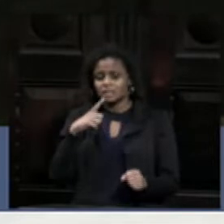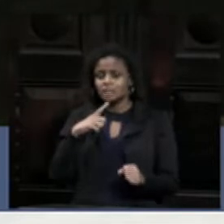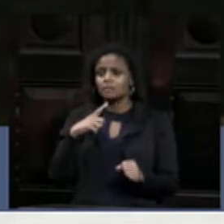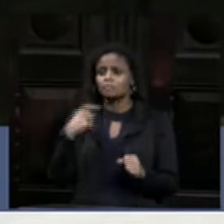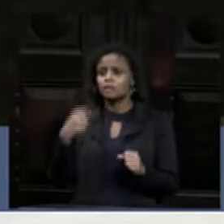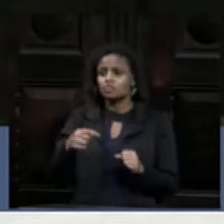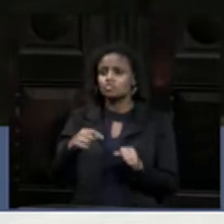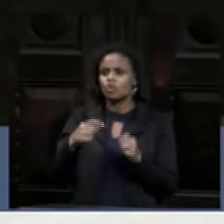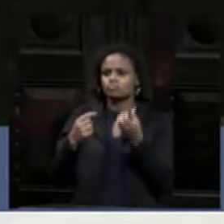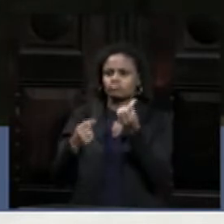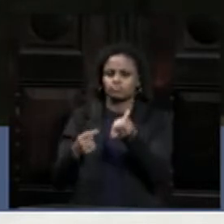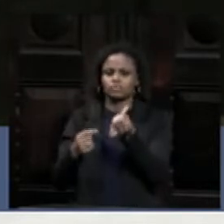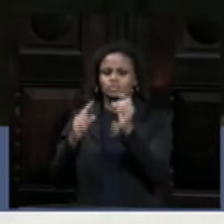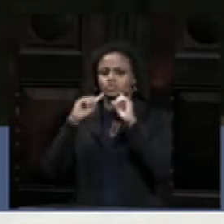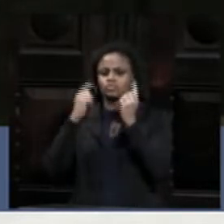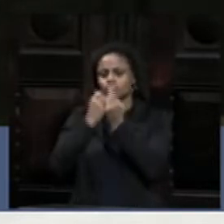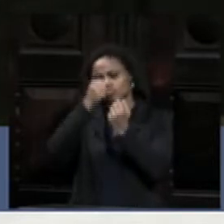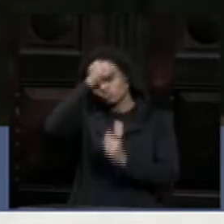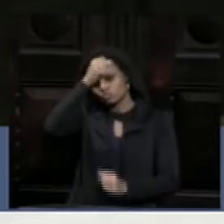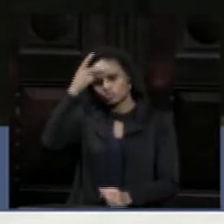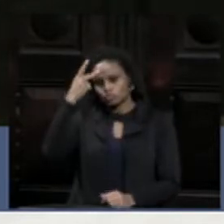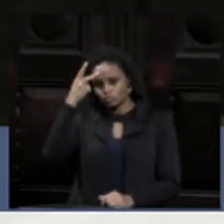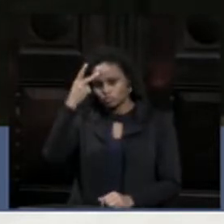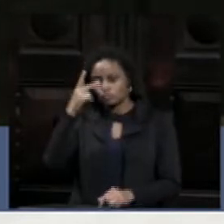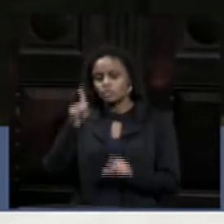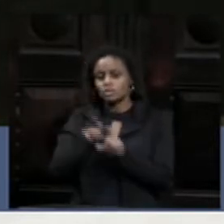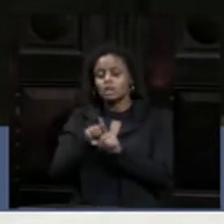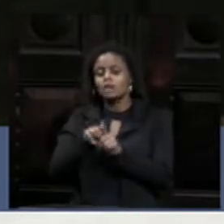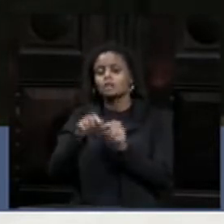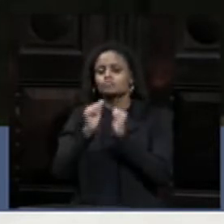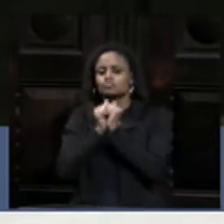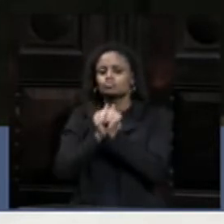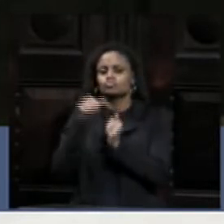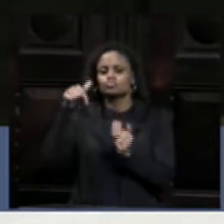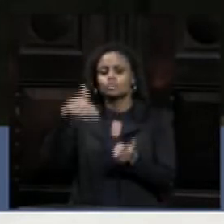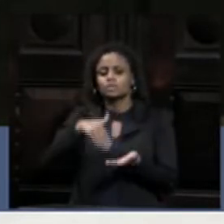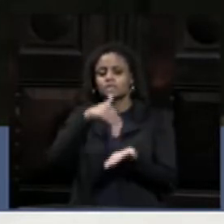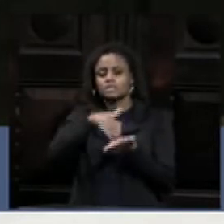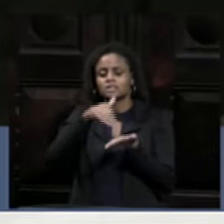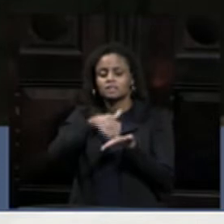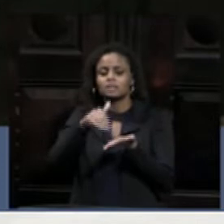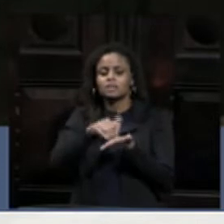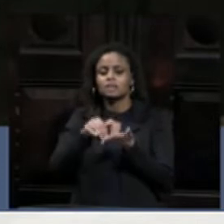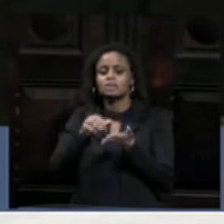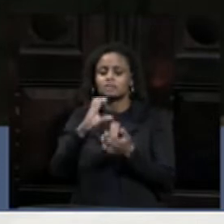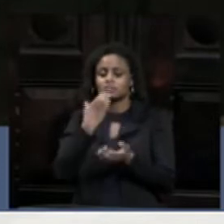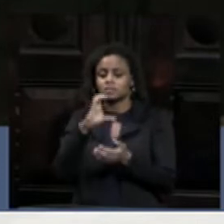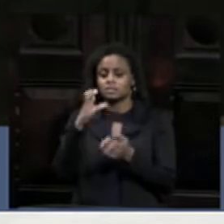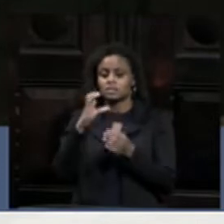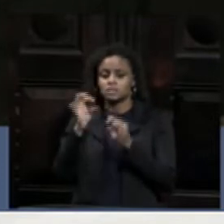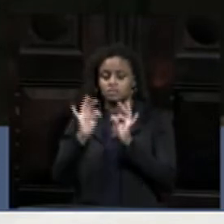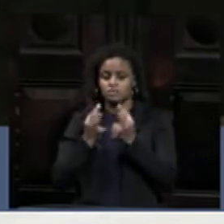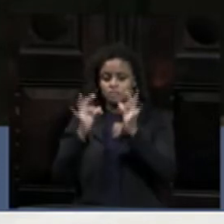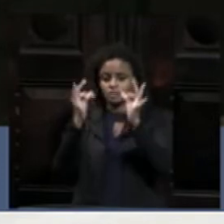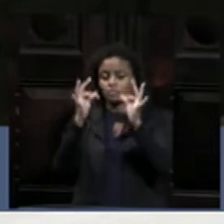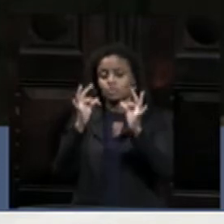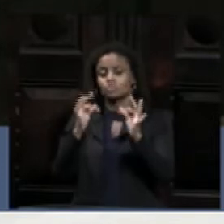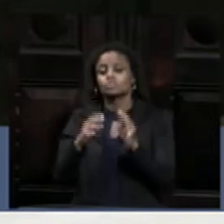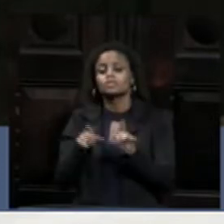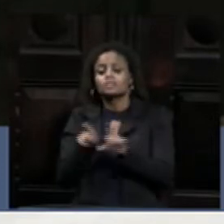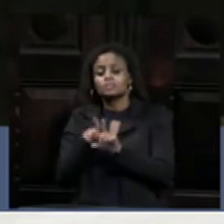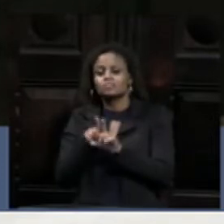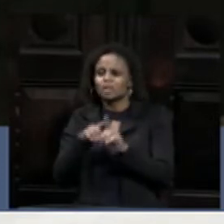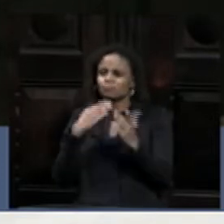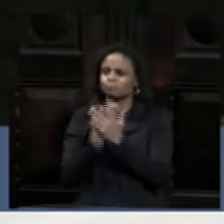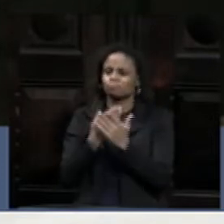públicas, a presença da Secretaria de Ciência e Tecnologia, da presidência da FAETEC. Era uma luta dos estudantes